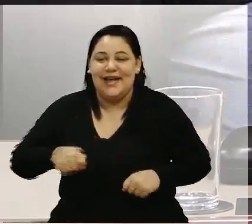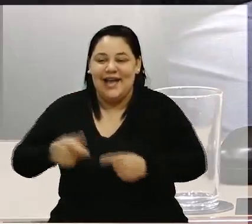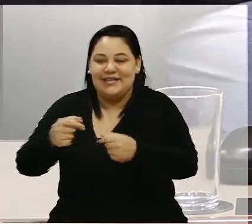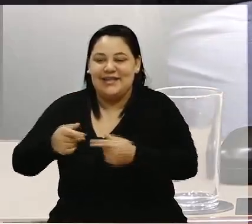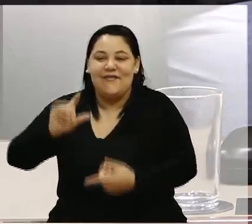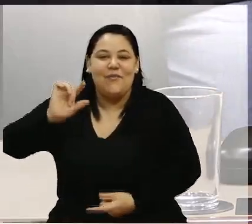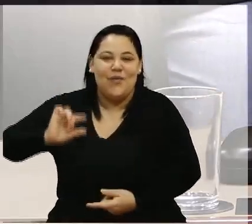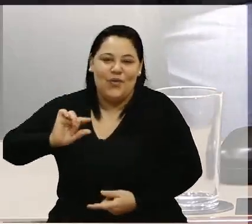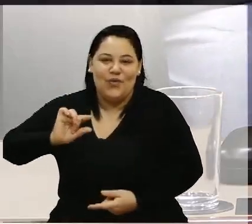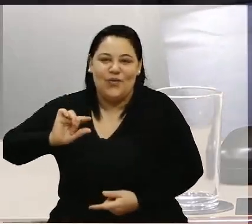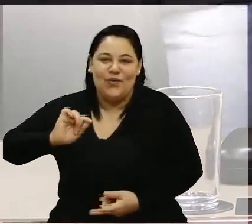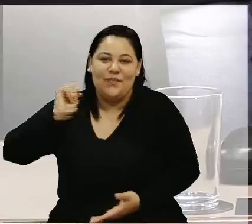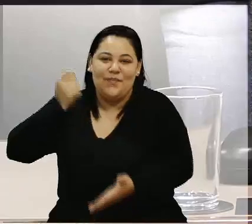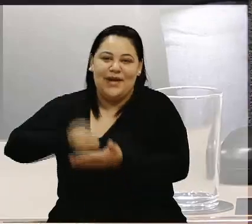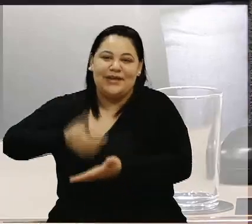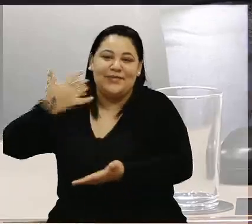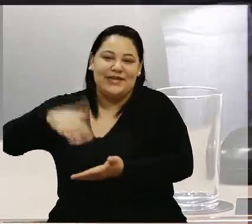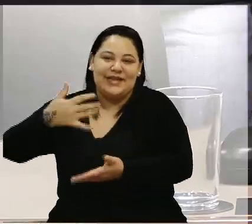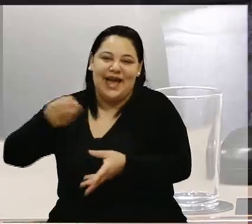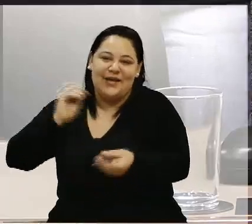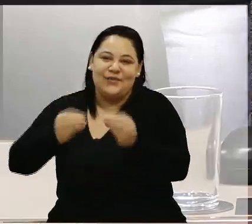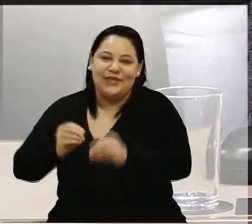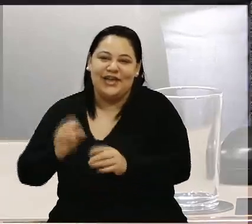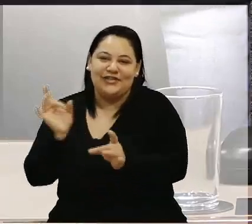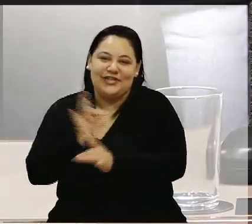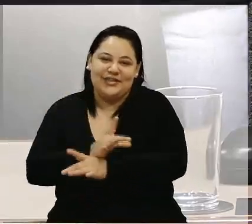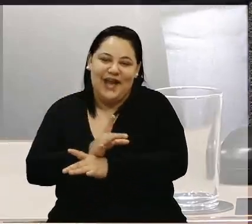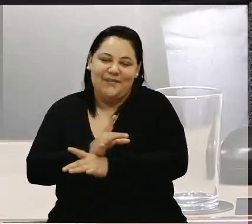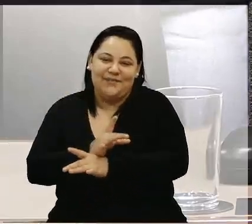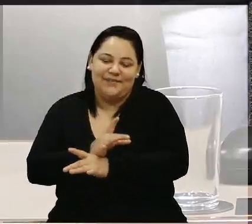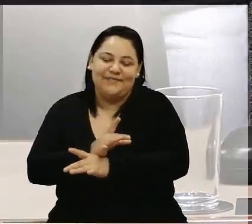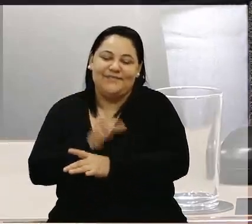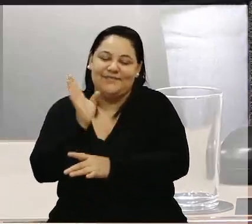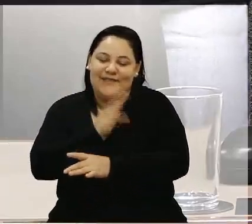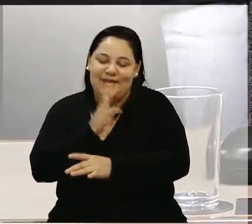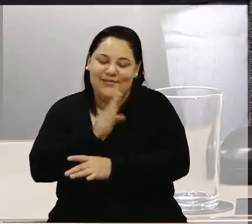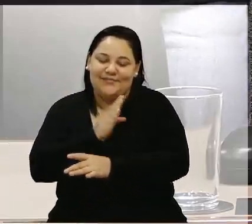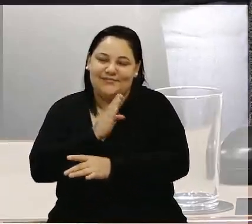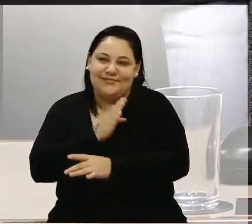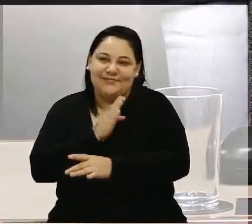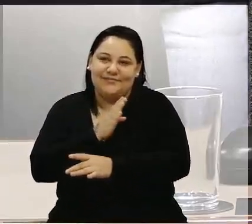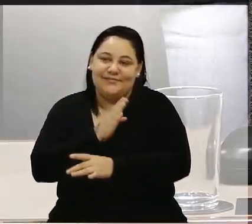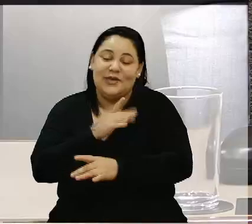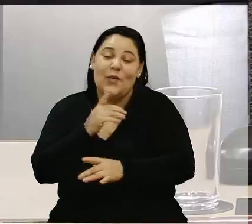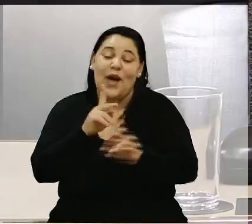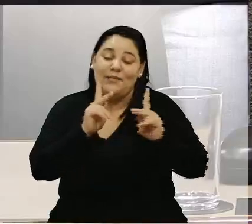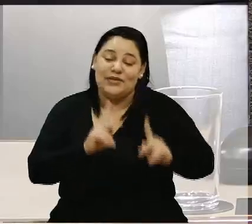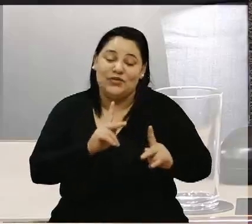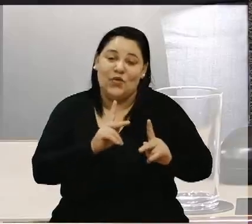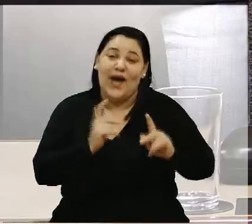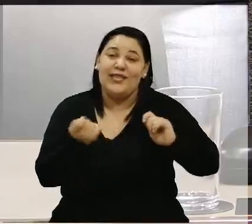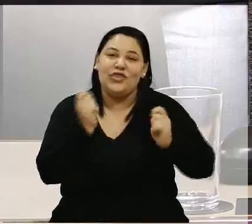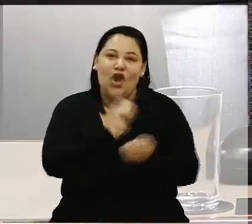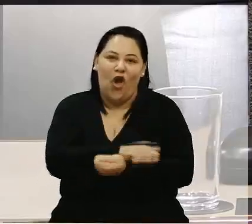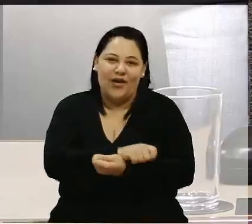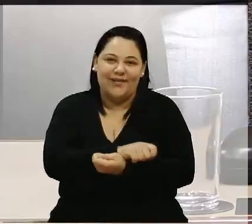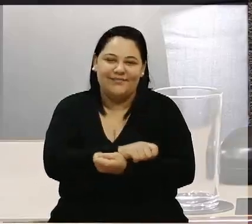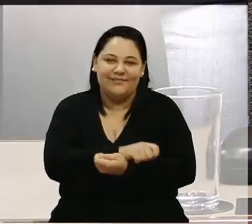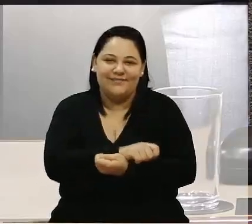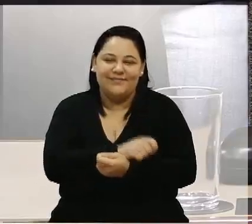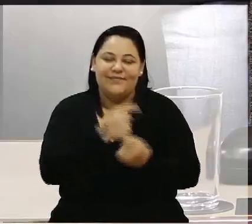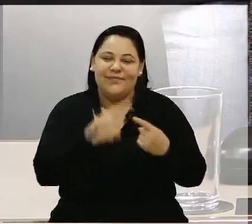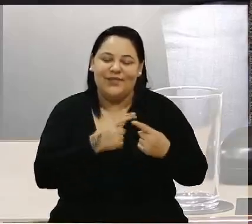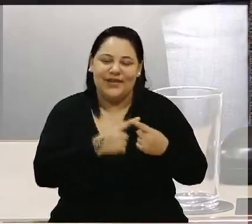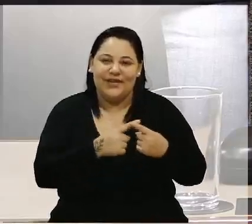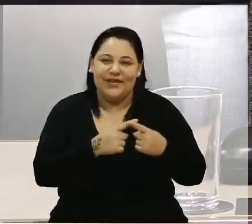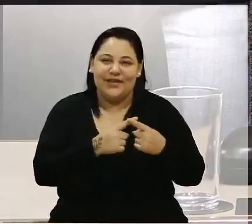pagando mais caro o modular do que fazendo na forma convencional como que eu construía. Exatamente. Então isso veio para ficar, isso é o futuro, e